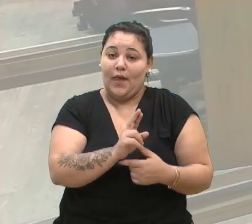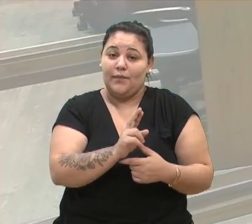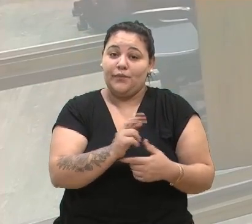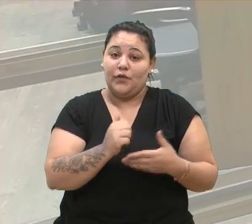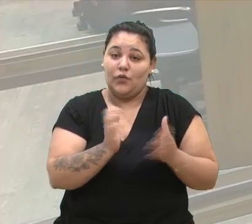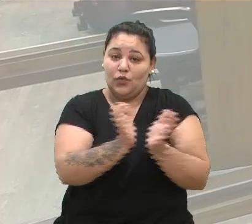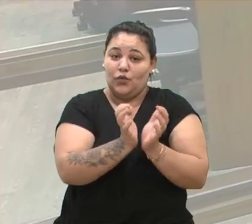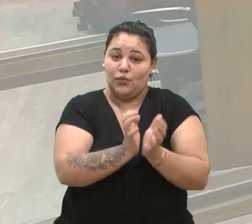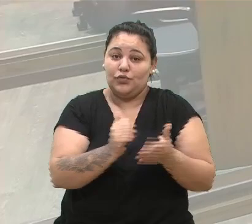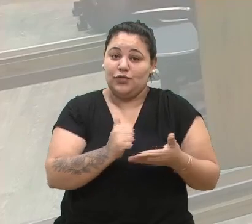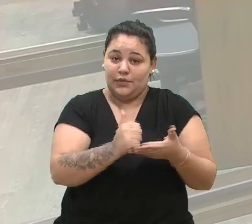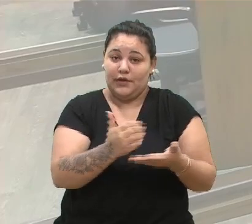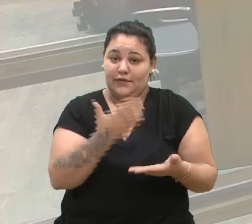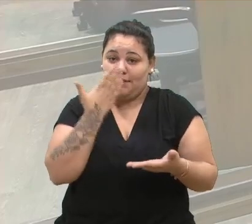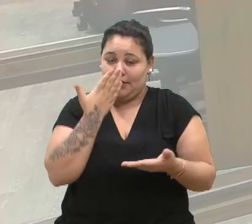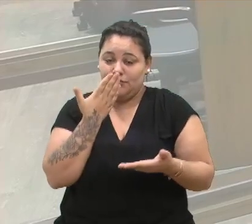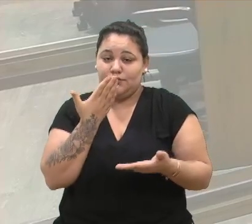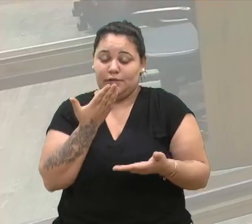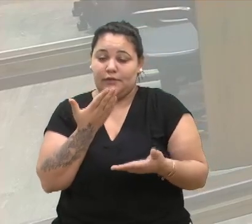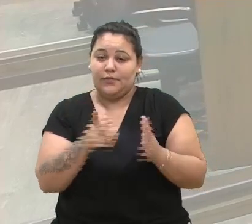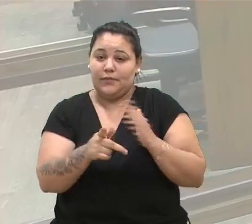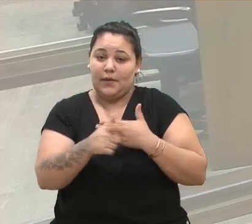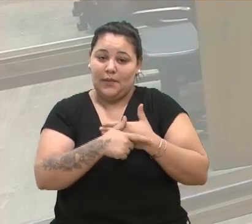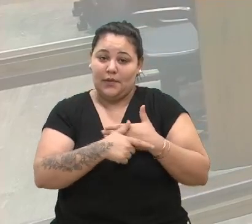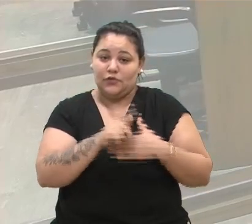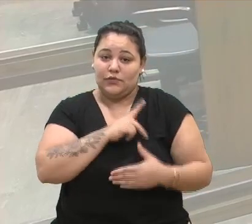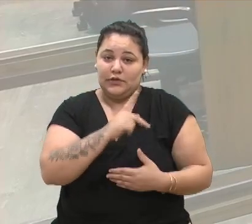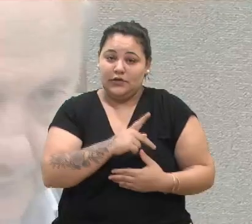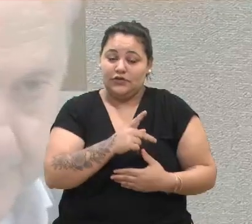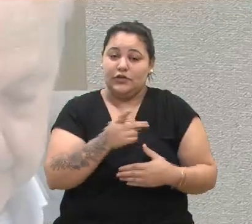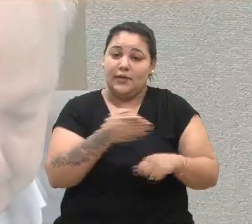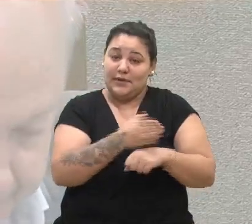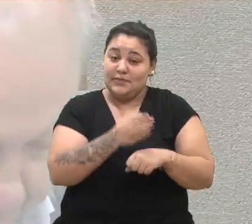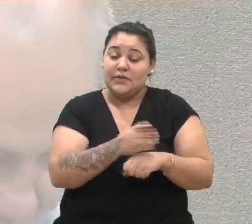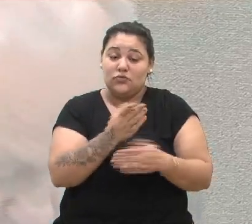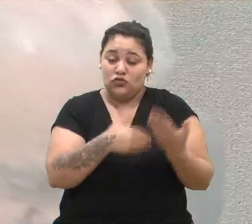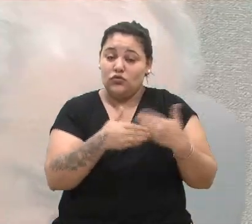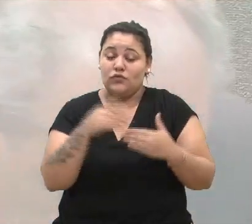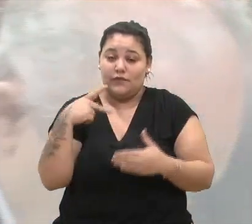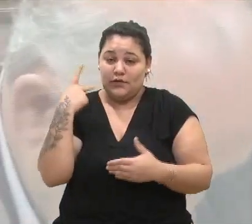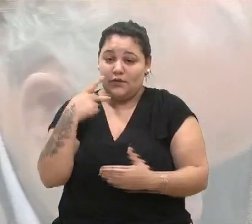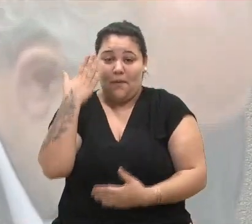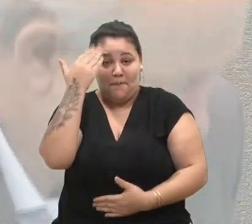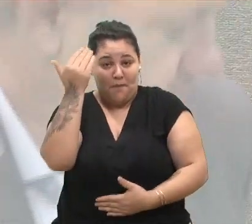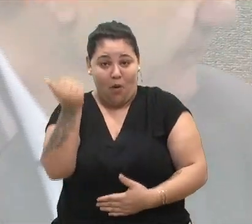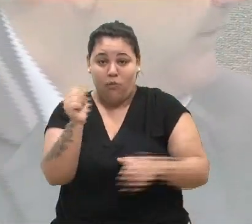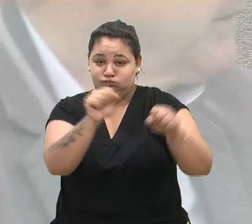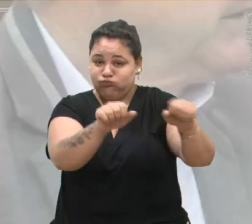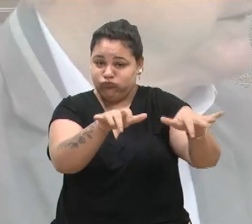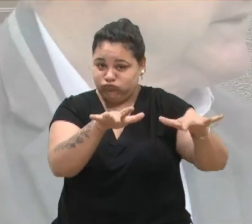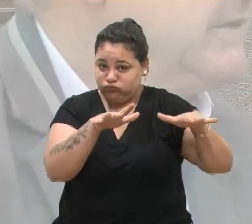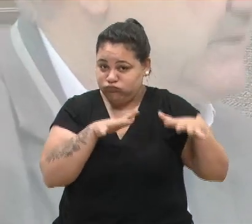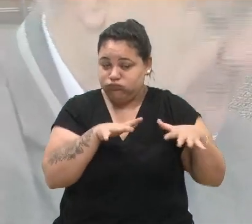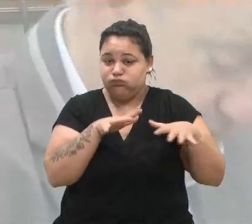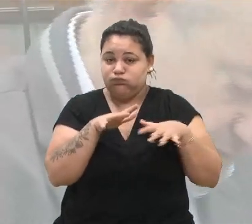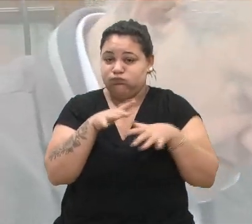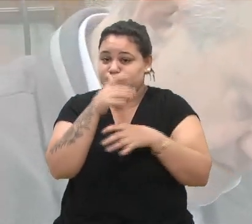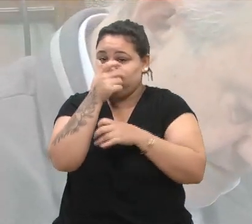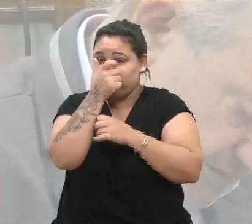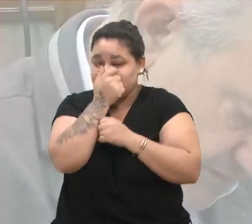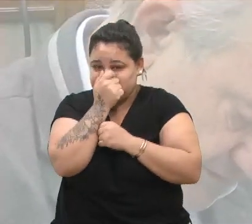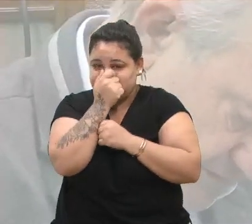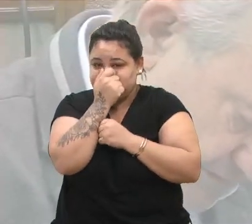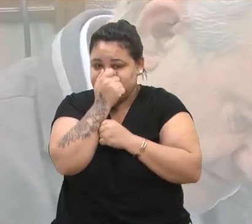presidente, e o envolvimento de todos os vereadores. Realmente foi um sucesso de público, declaração, né, foi uma